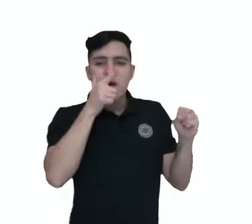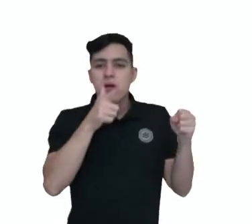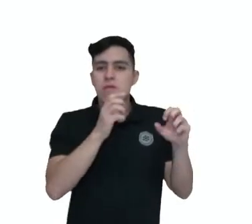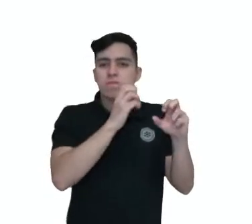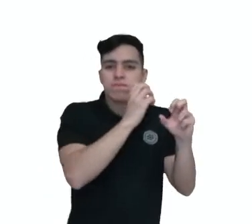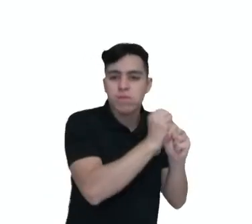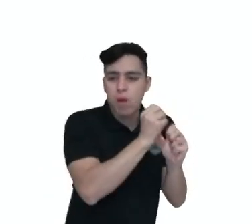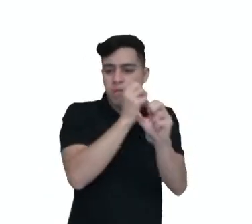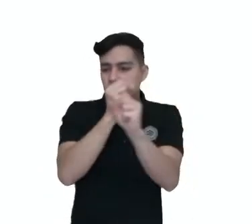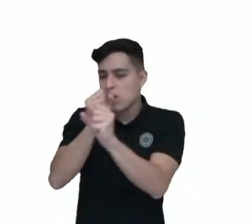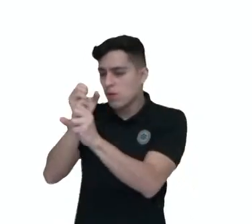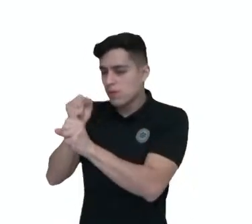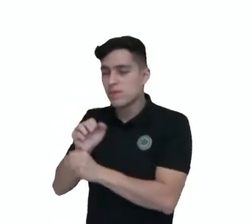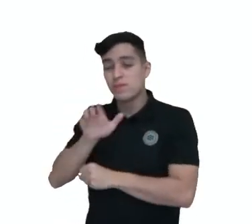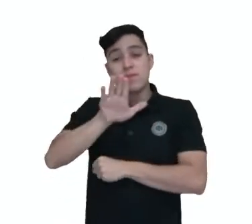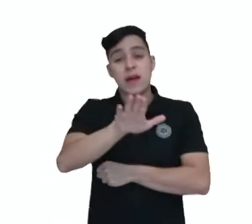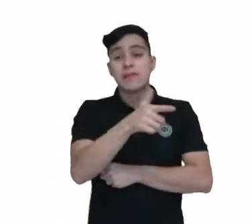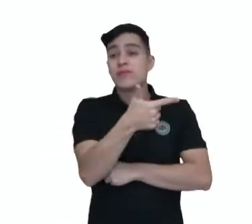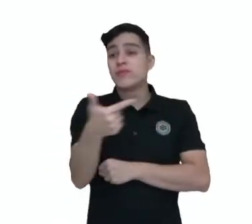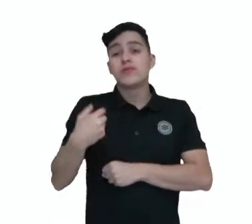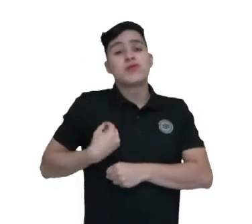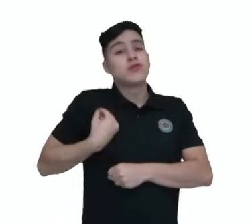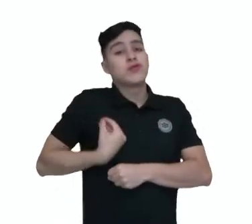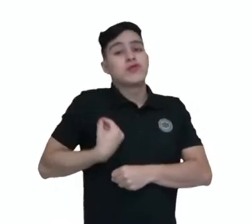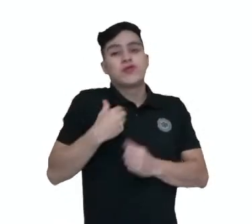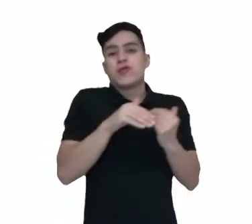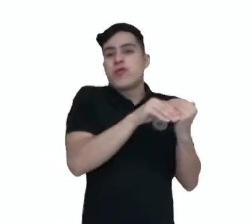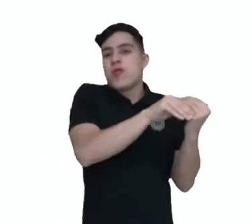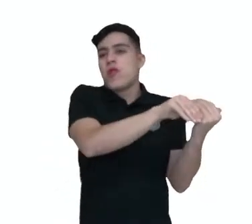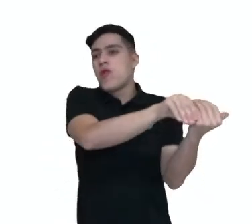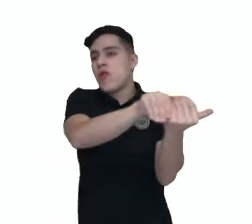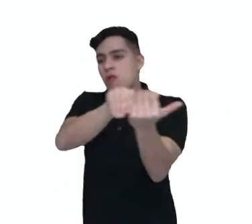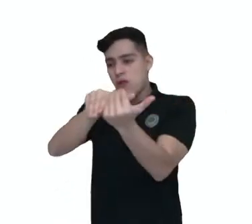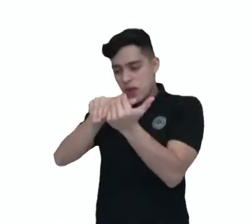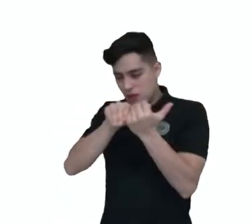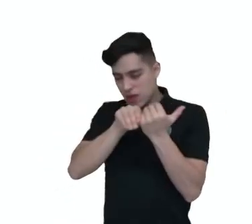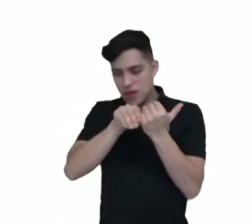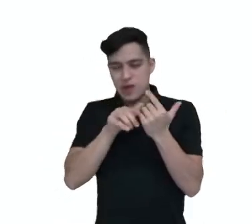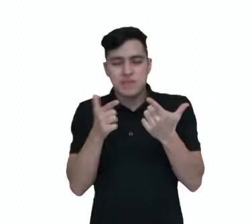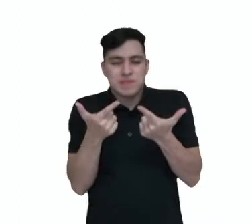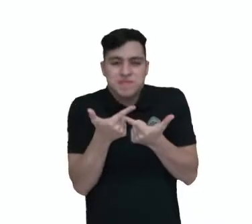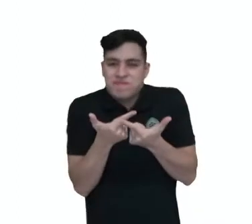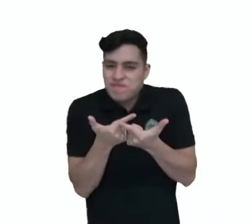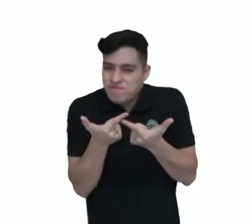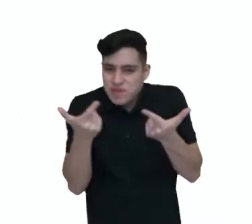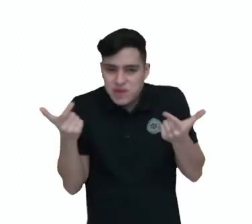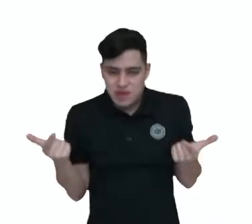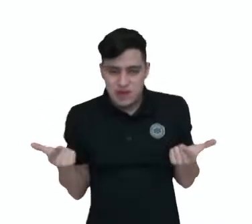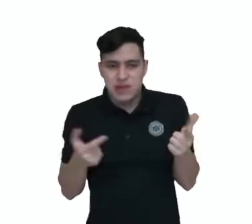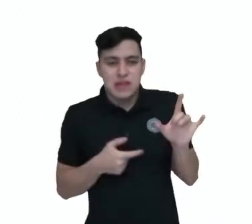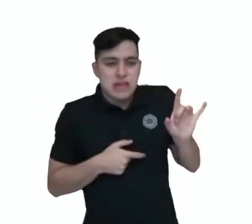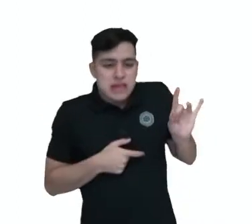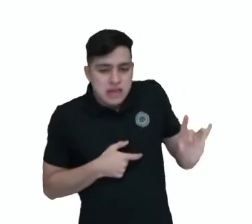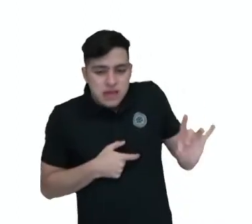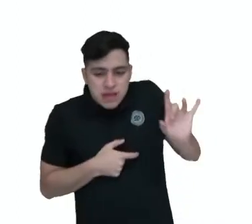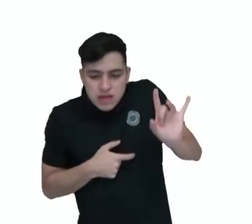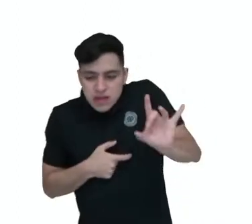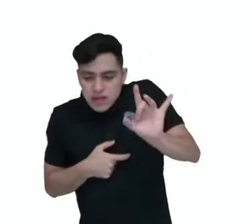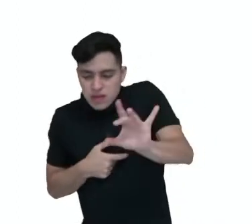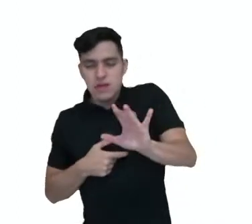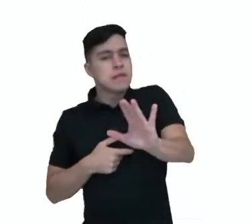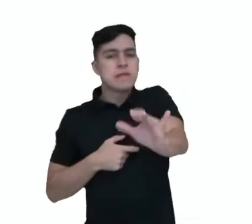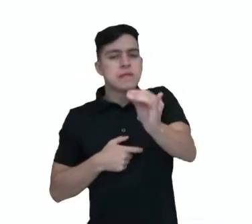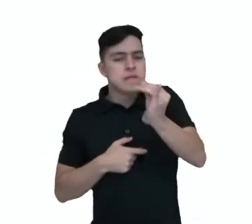Porém, não existia um consenso em relação ao padrão adotado desse sistema. Uma mesma